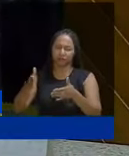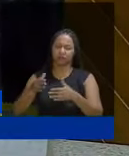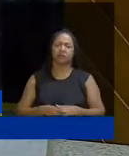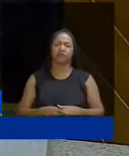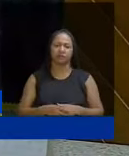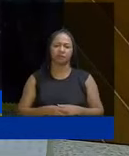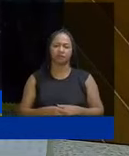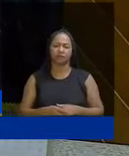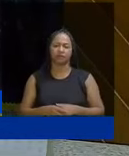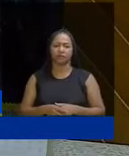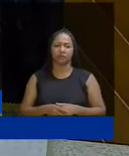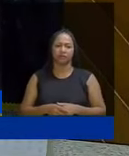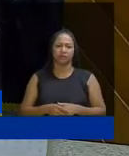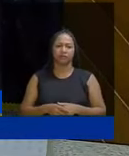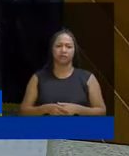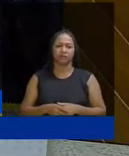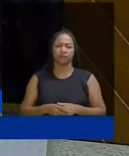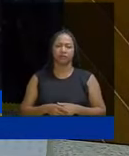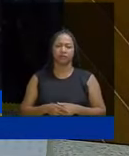ajuste.